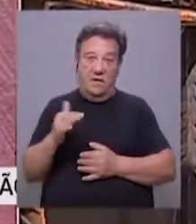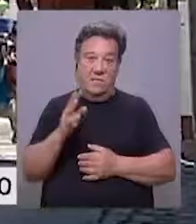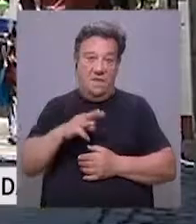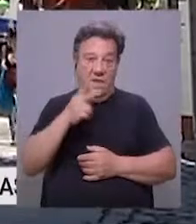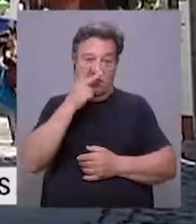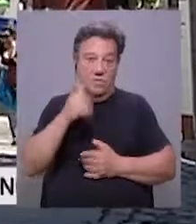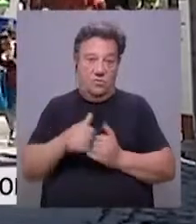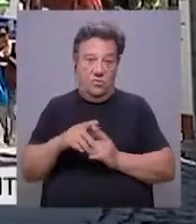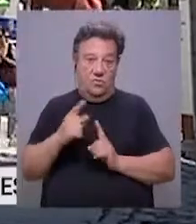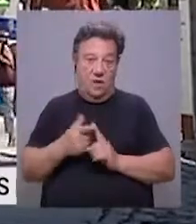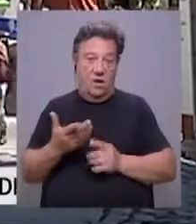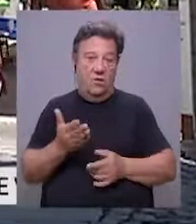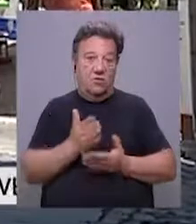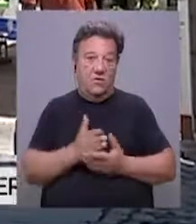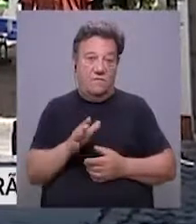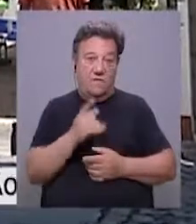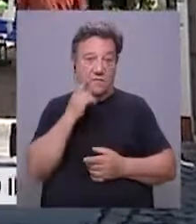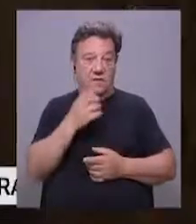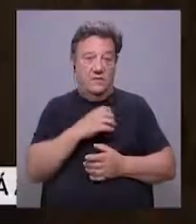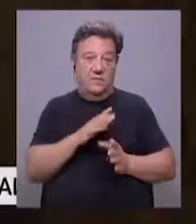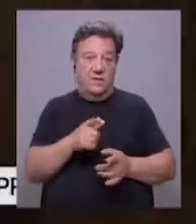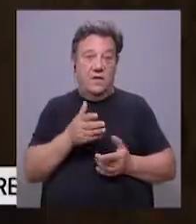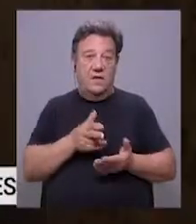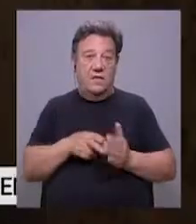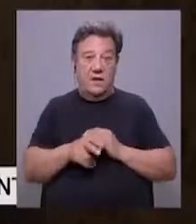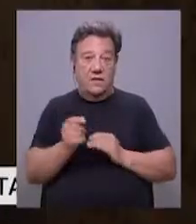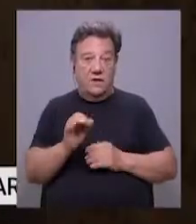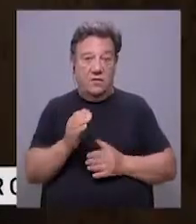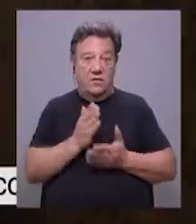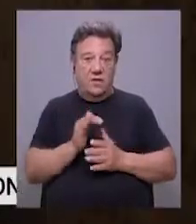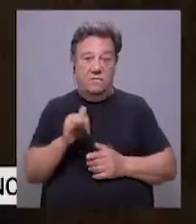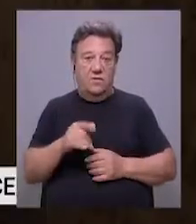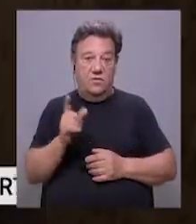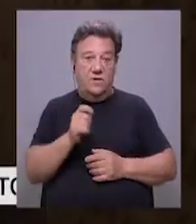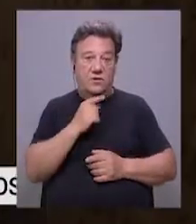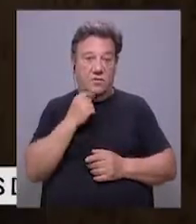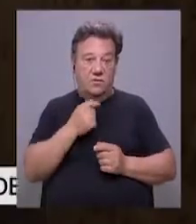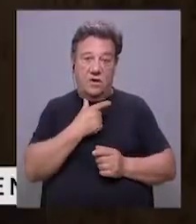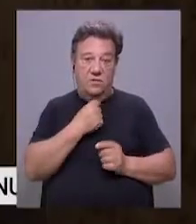agora realizado apenas de forma simbólica, com entrada gratuita até ao final do mês de agosto.